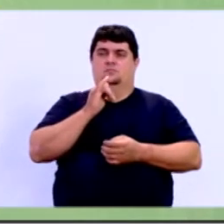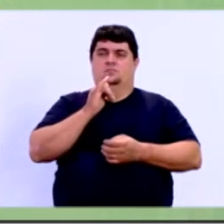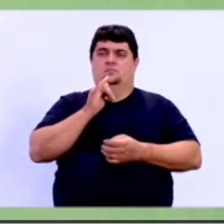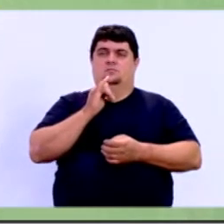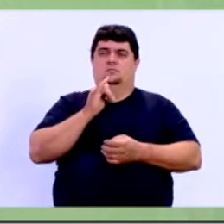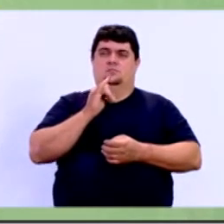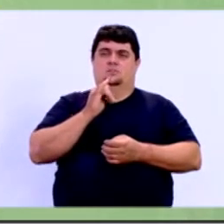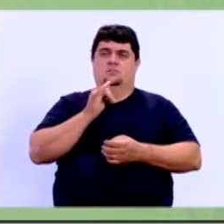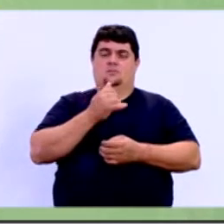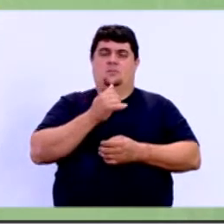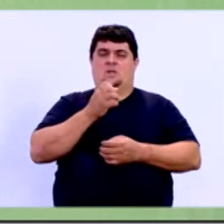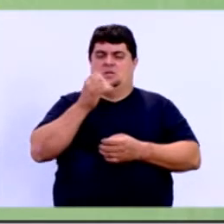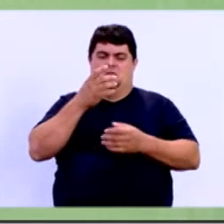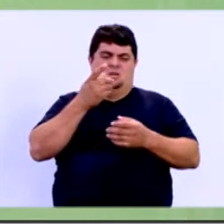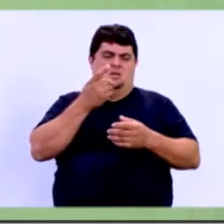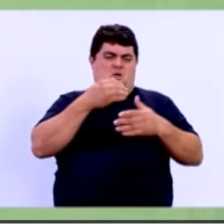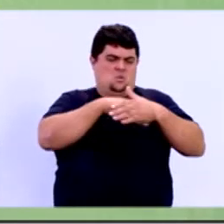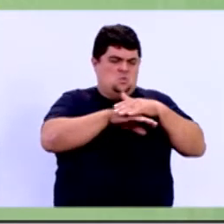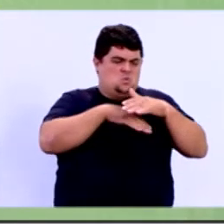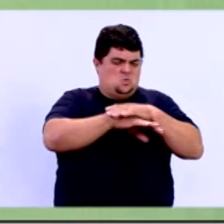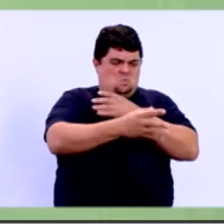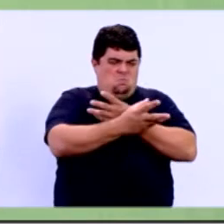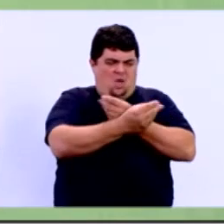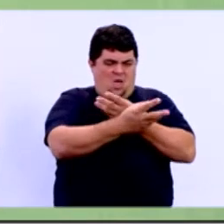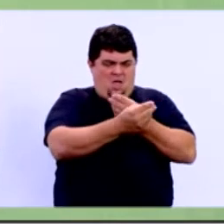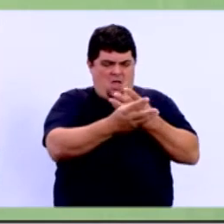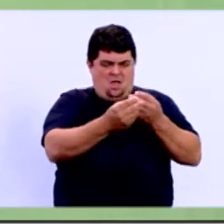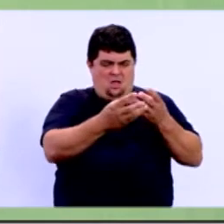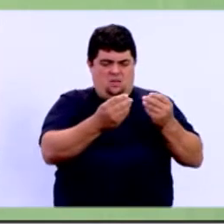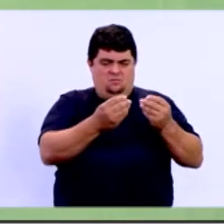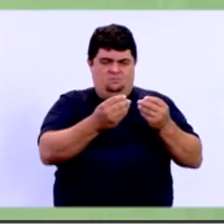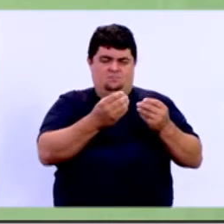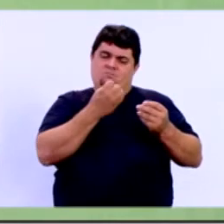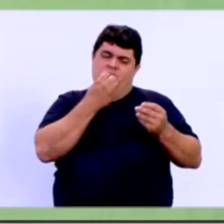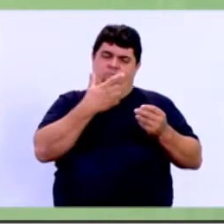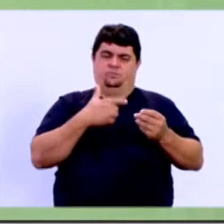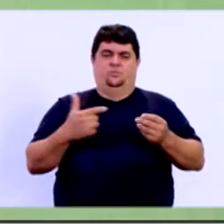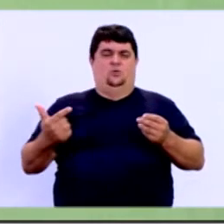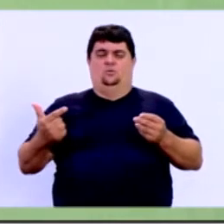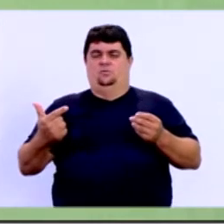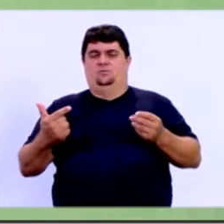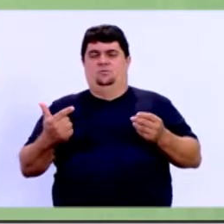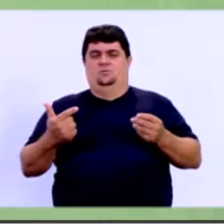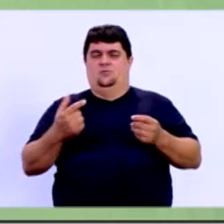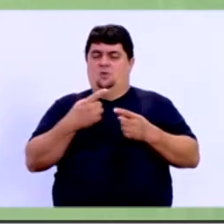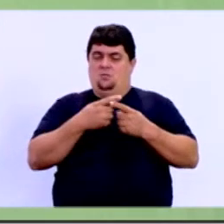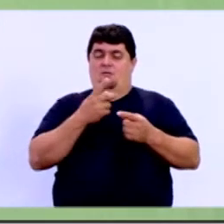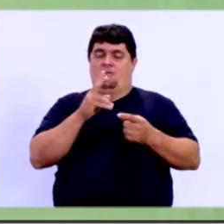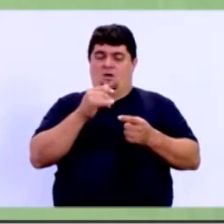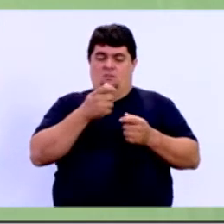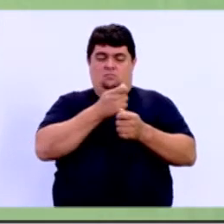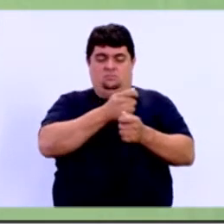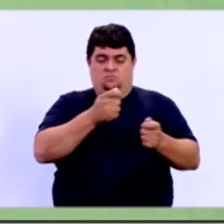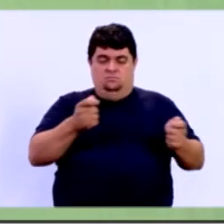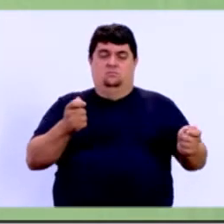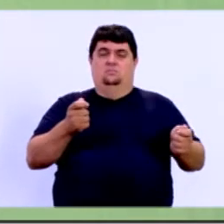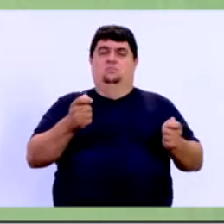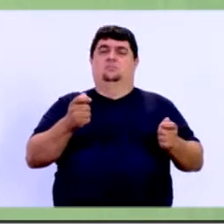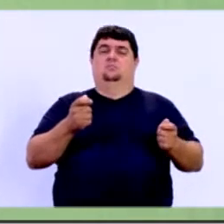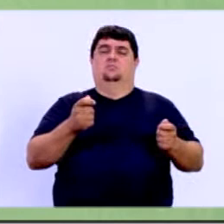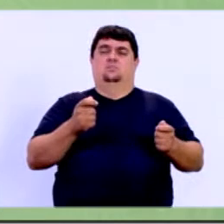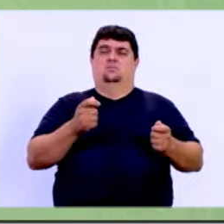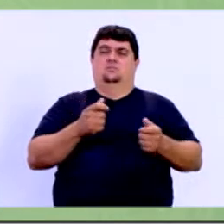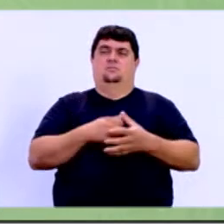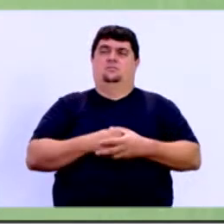estoque você ter estoque, ou seja, um estoque elevado, ele vai te trazer um custo, né, de